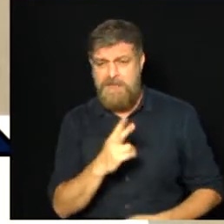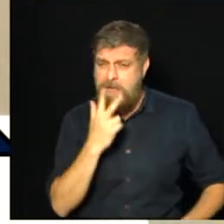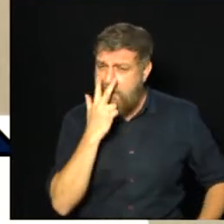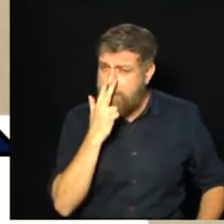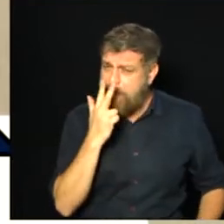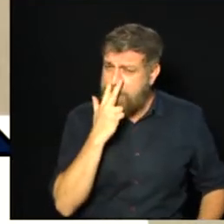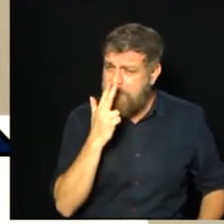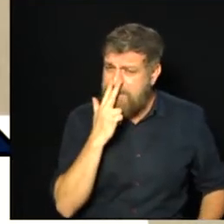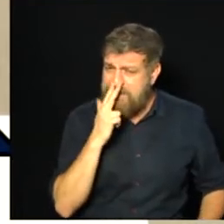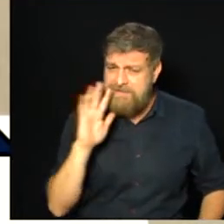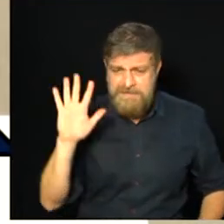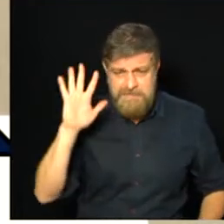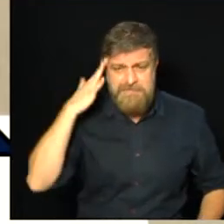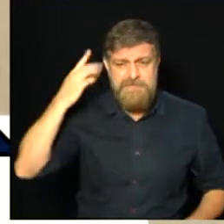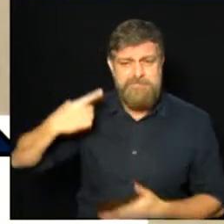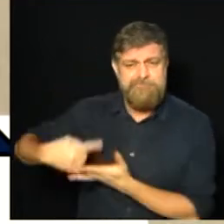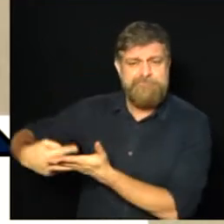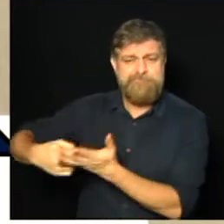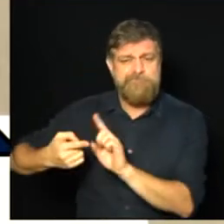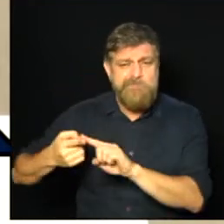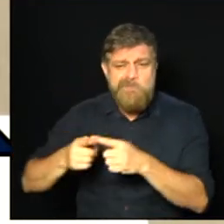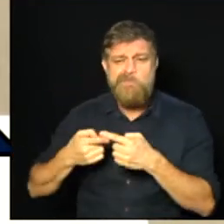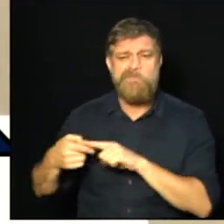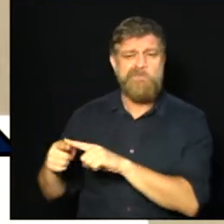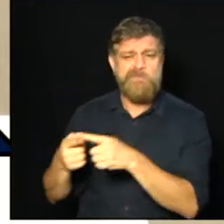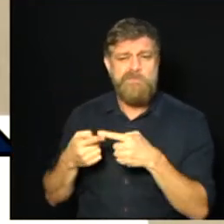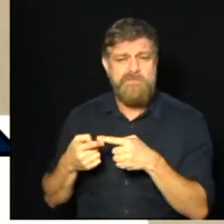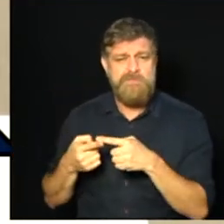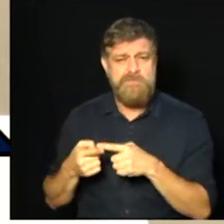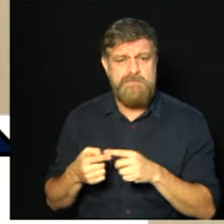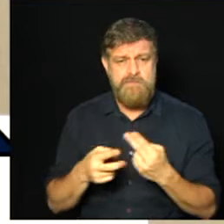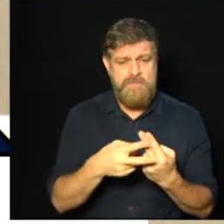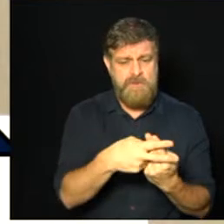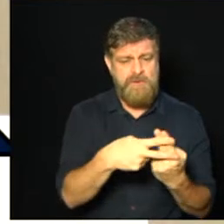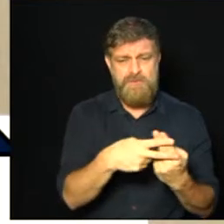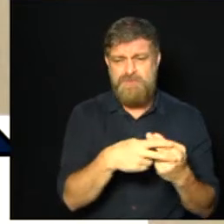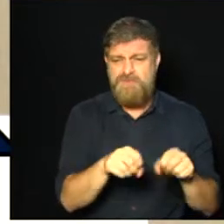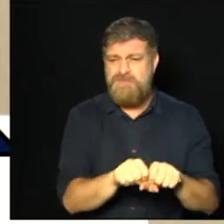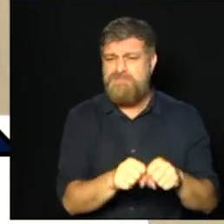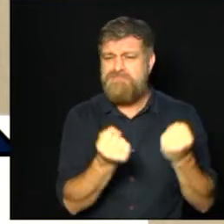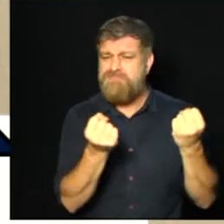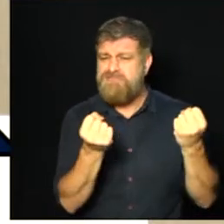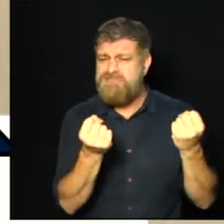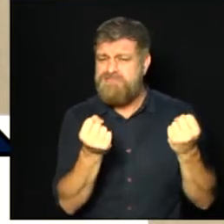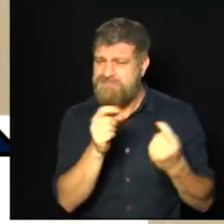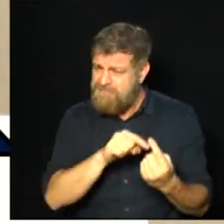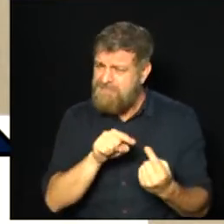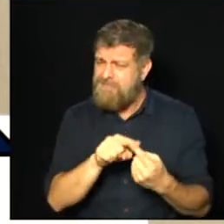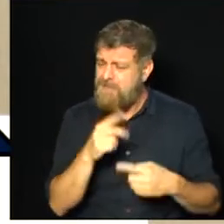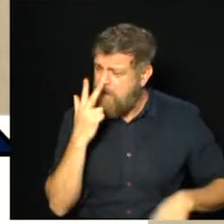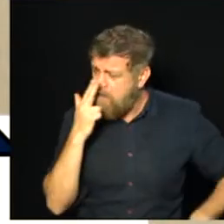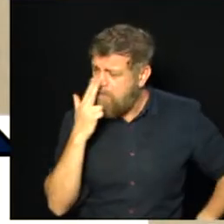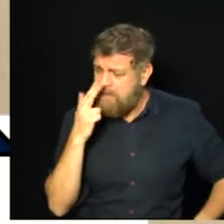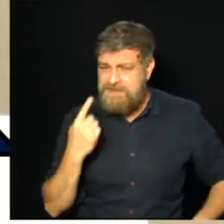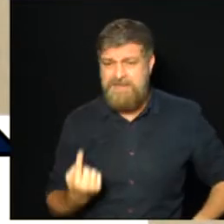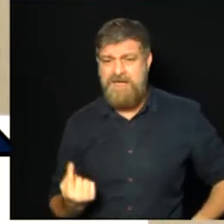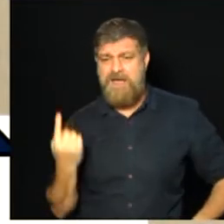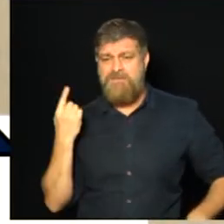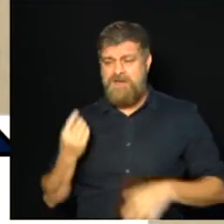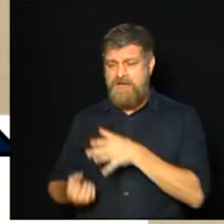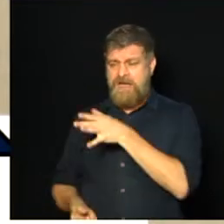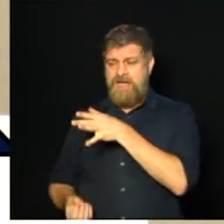algo deliberado, que é do ponto de vista do desmonte, né, porque desde quando foi criado, não se